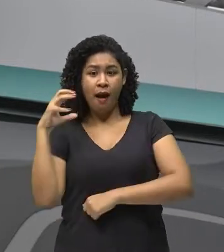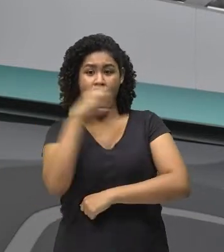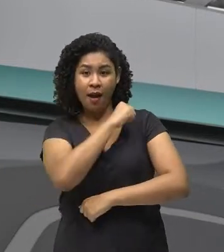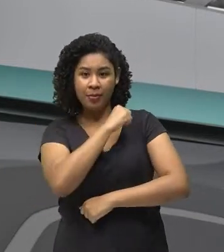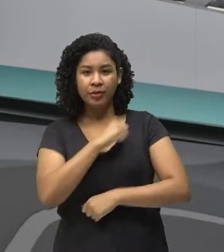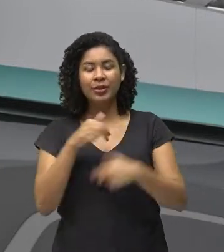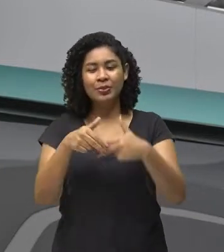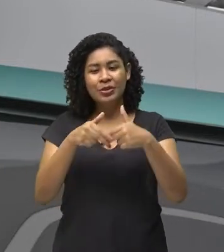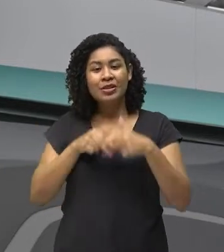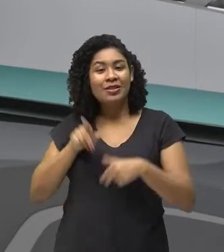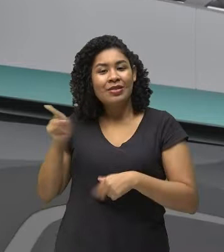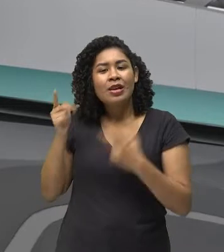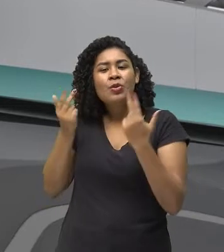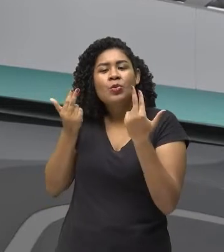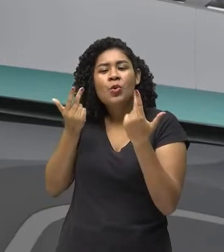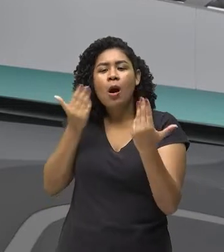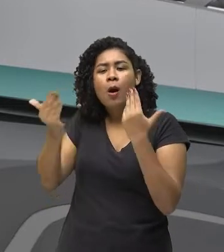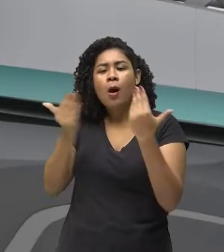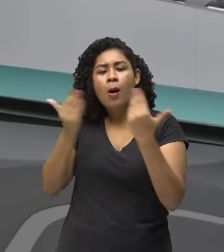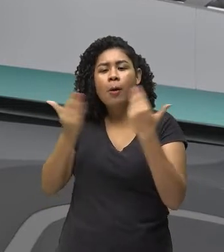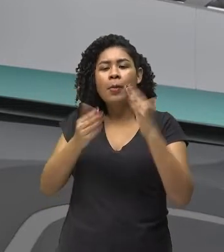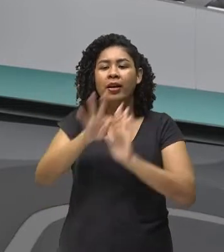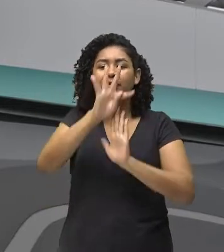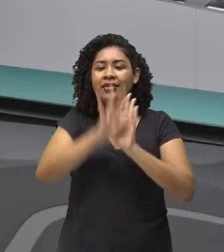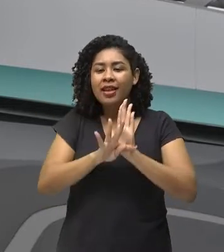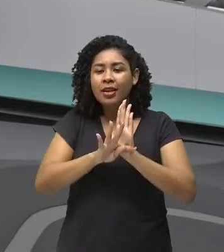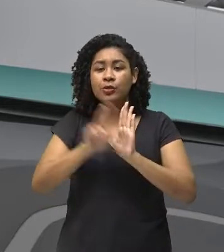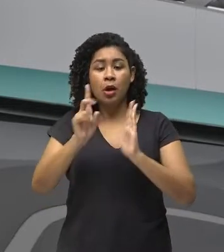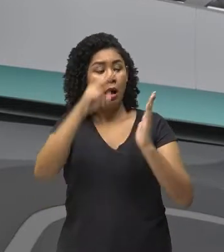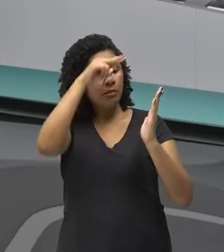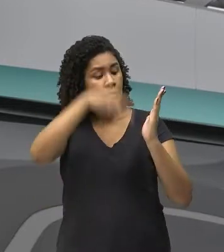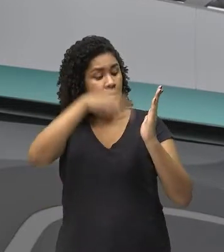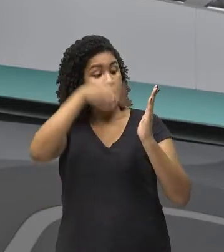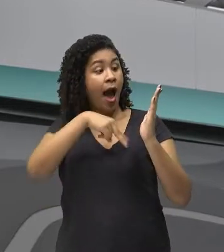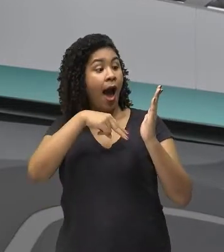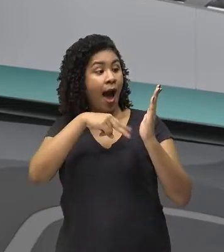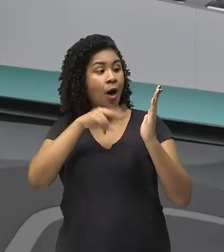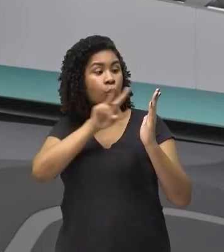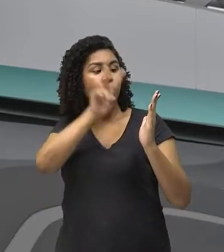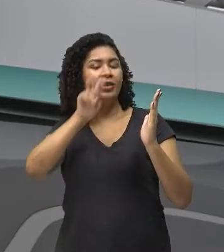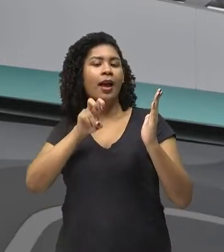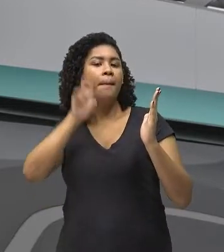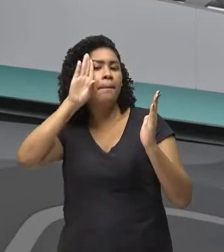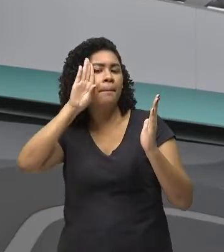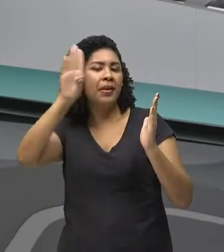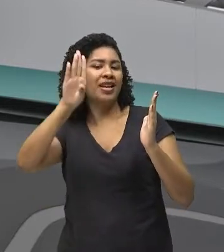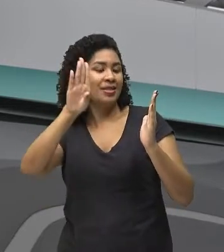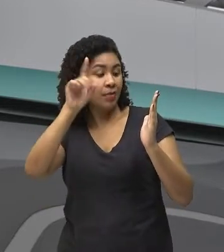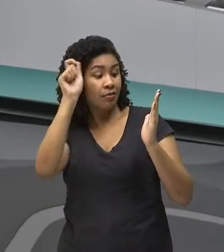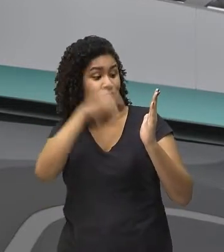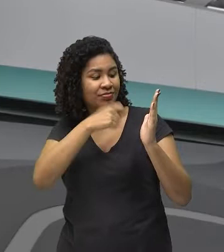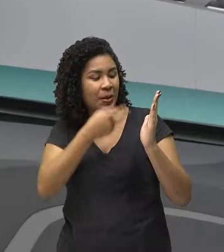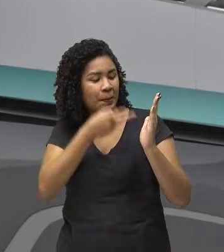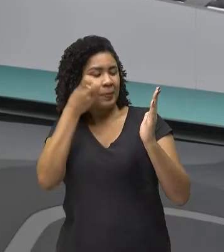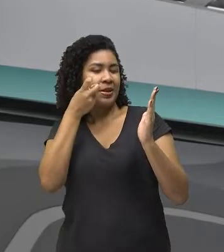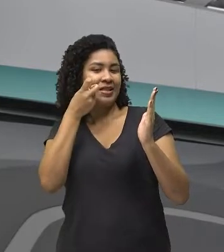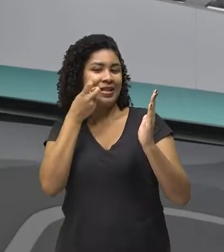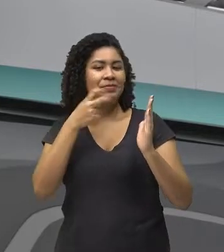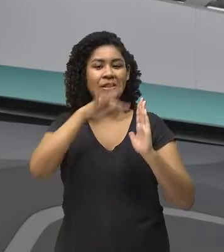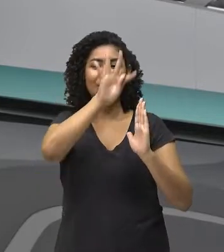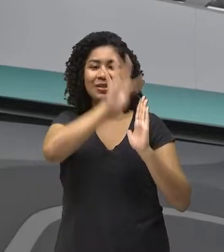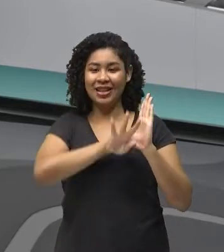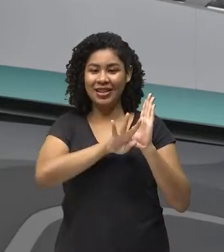Então, ela vai só pegar a ideia principal do texto. E esse é o tipo de estratégia de leitura que a gente vai estudar,